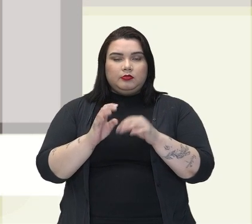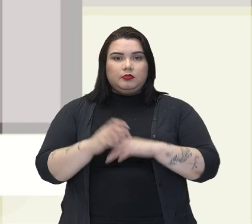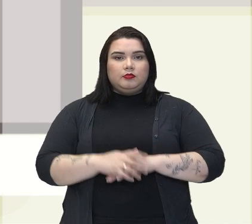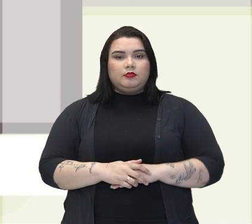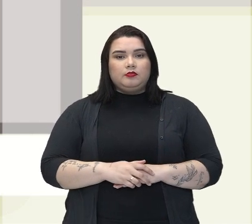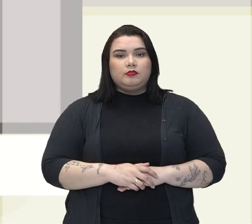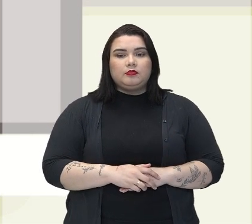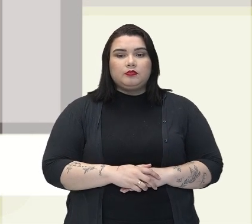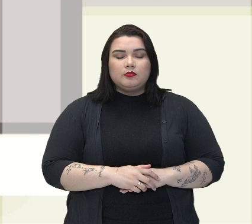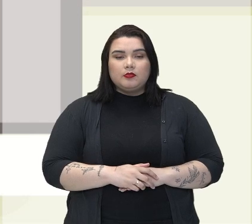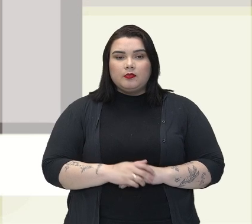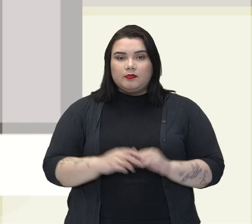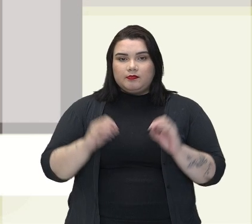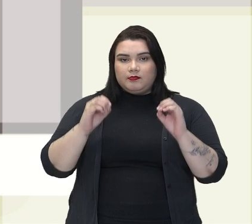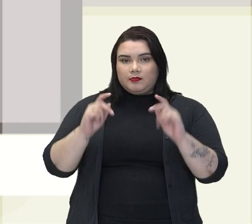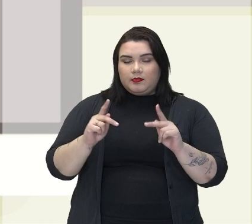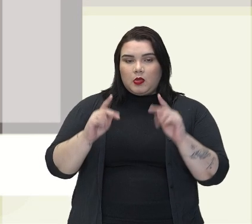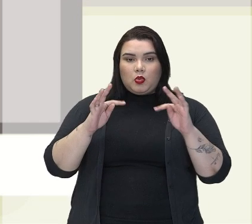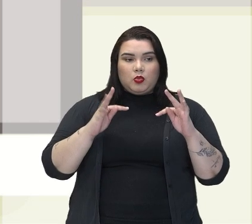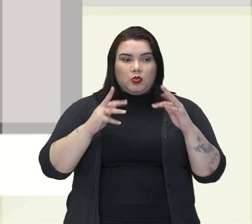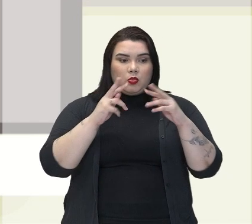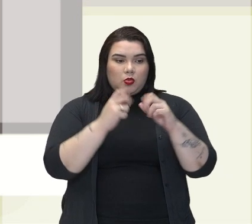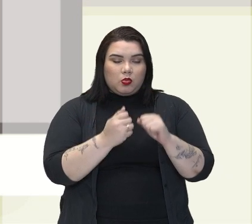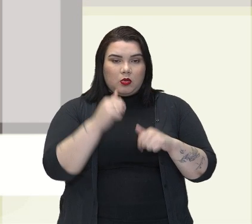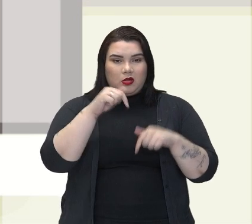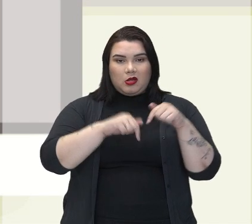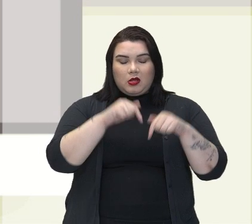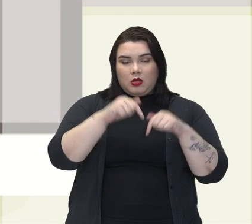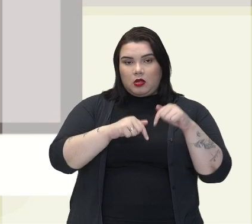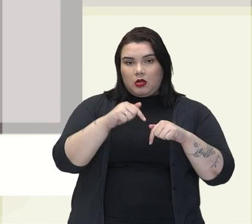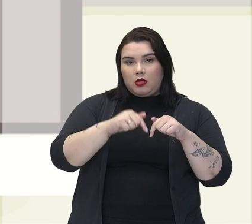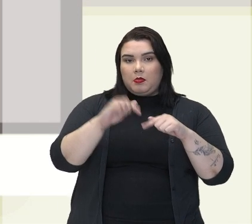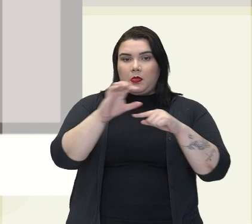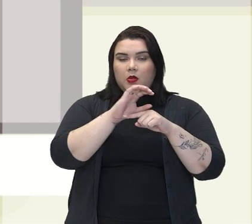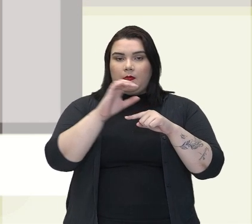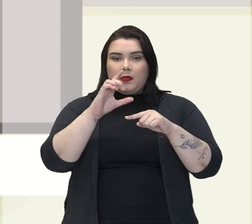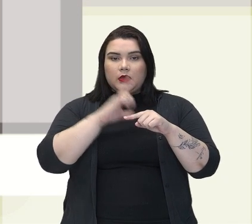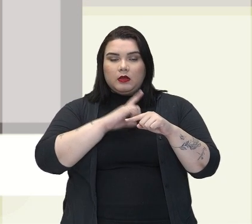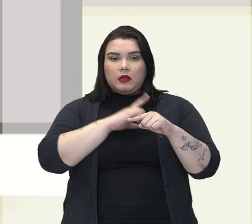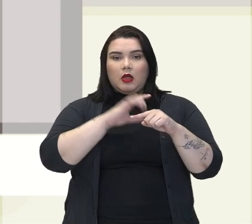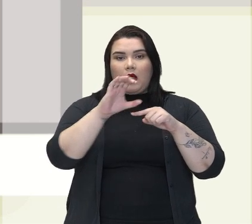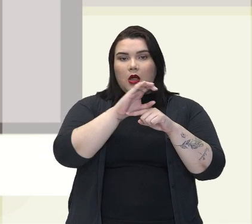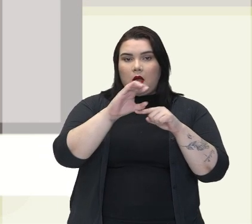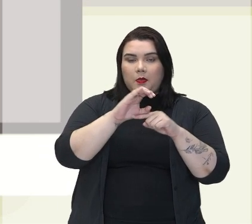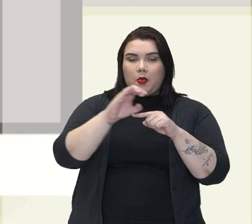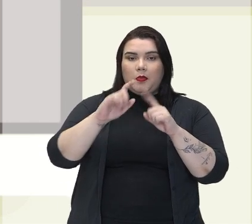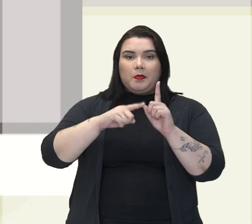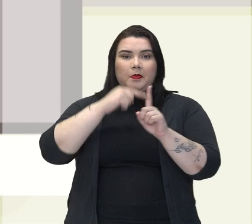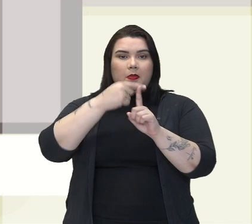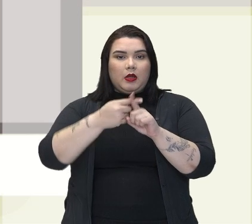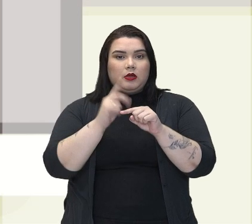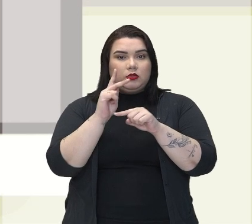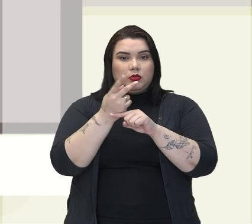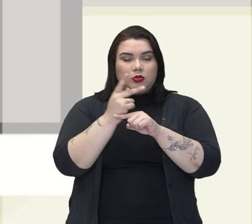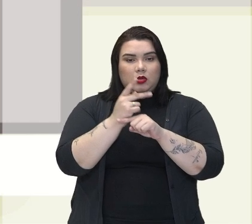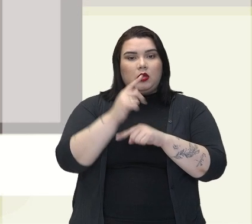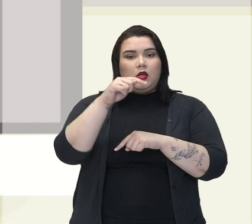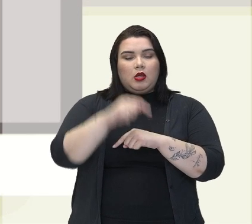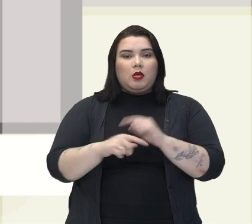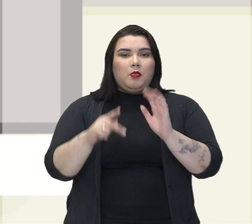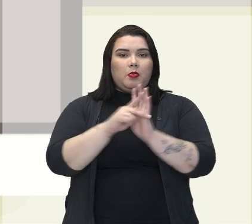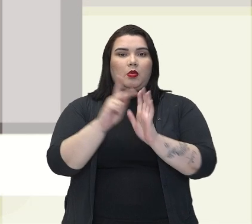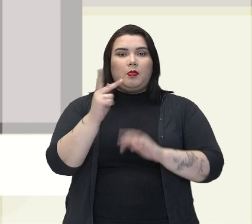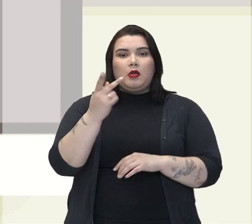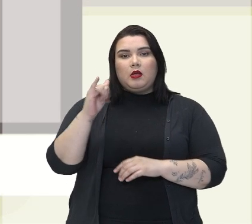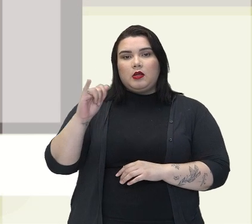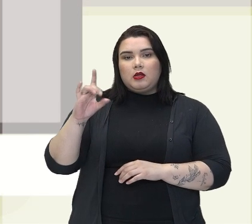hidrogênio. Todo composto orgânico que possui carbono e hidrogênio na cadeia carbônica é um